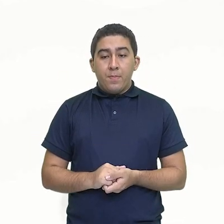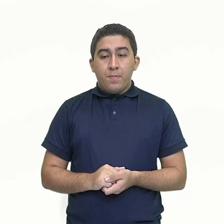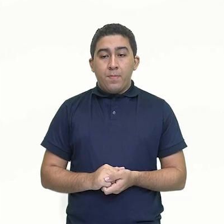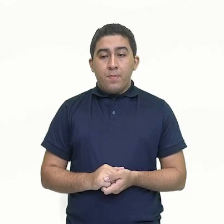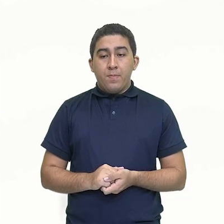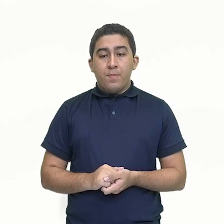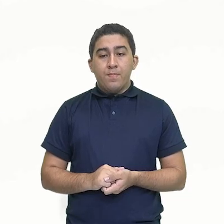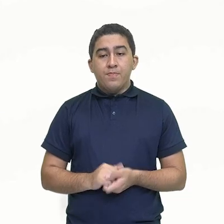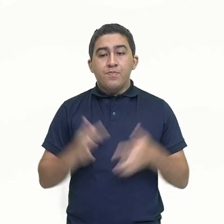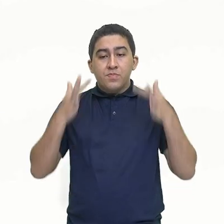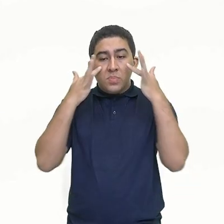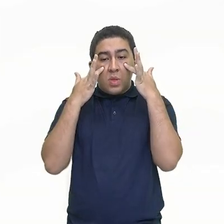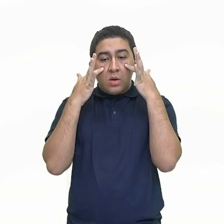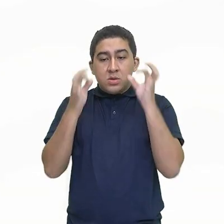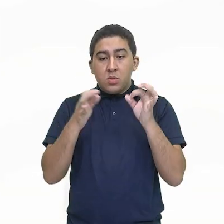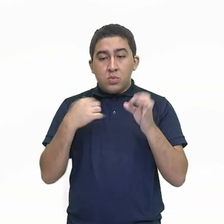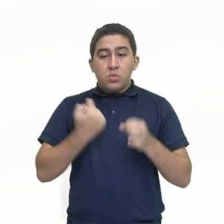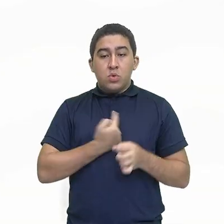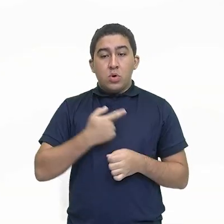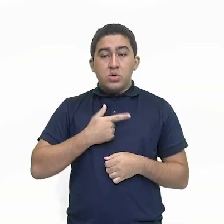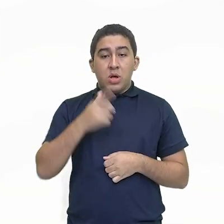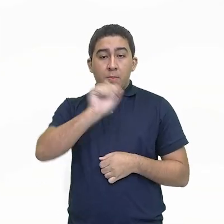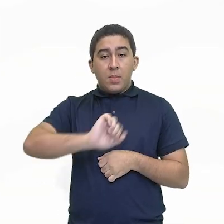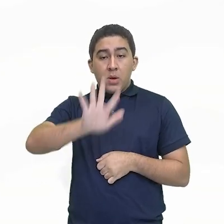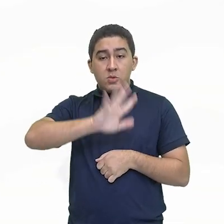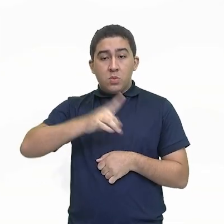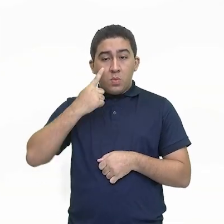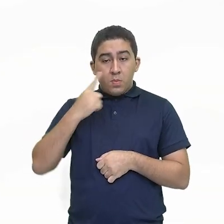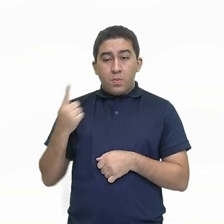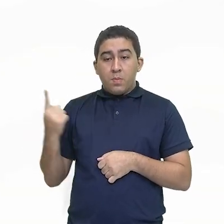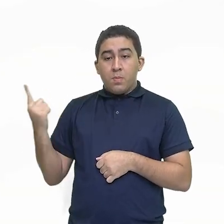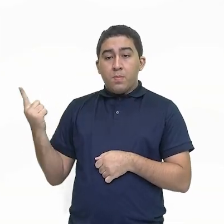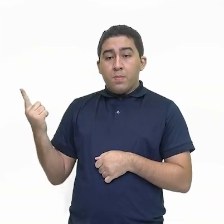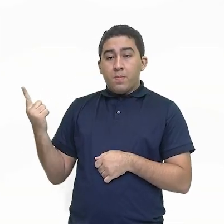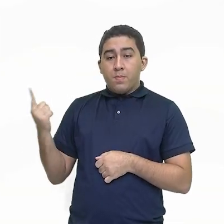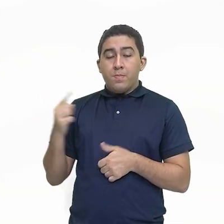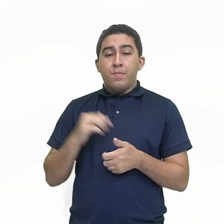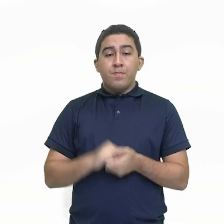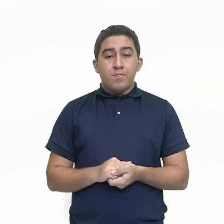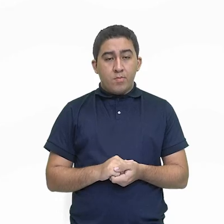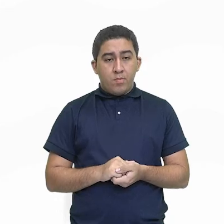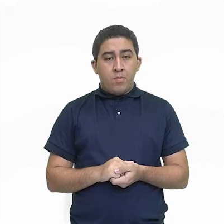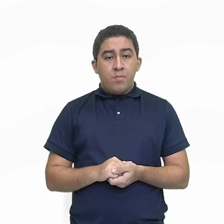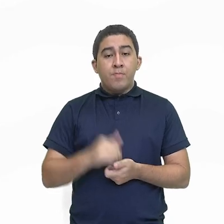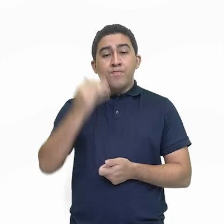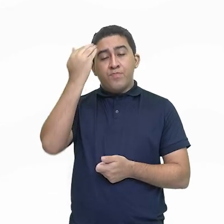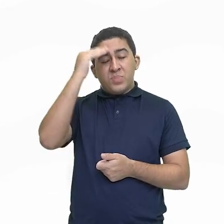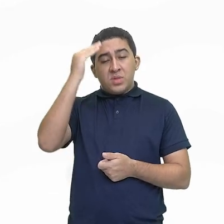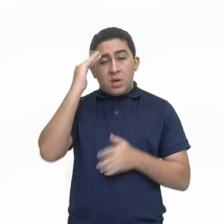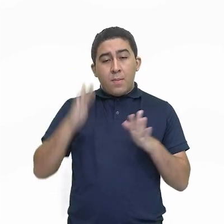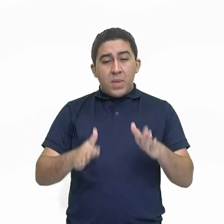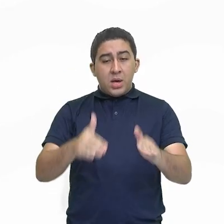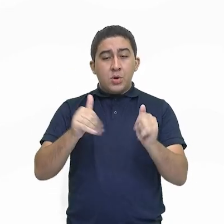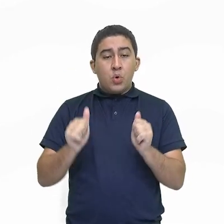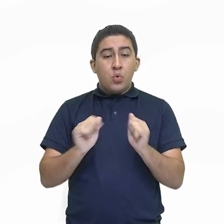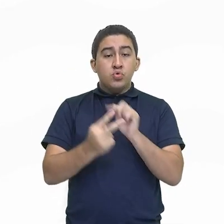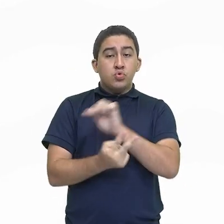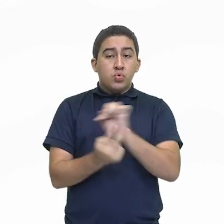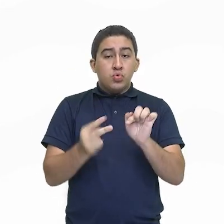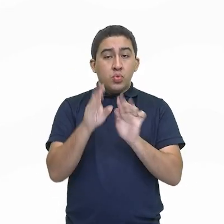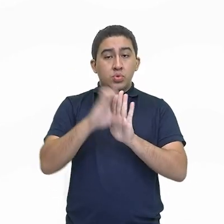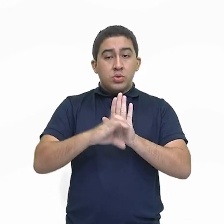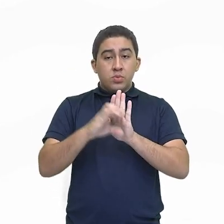Veja aí na nossa ilustração, no nosso mapa mental aí para ajudar a entender um pouco esses dois